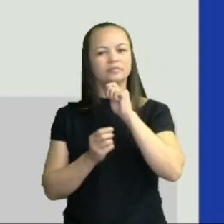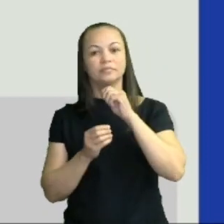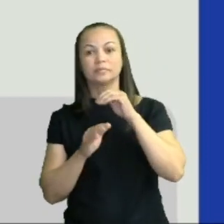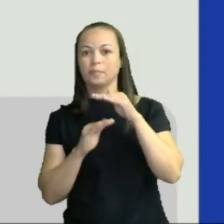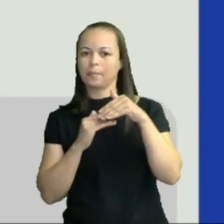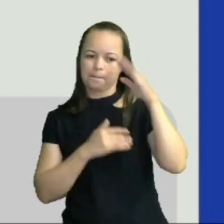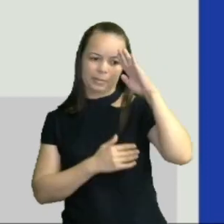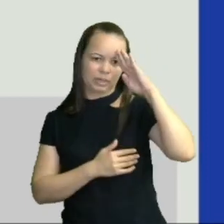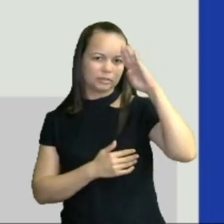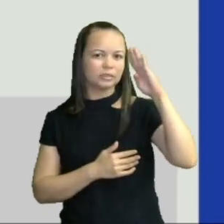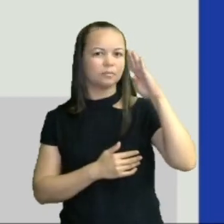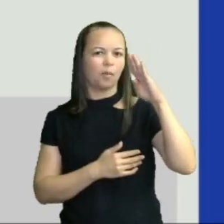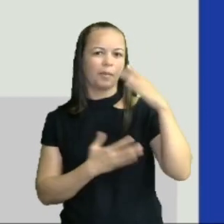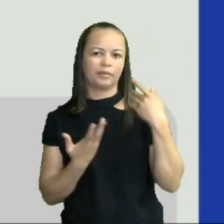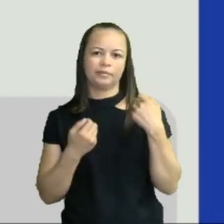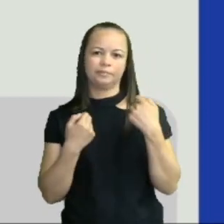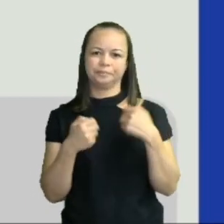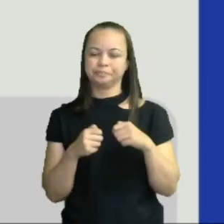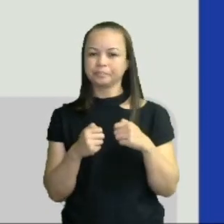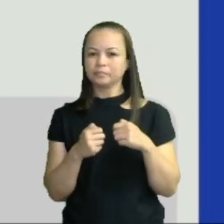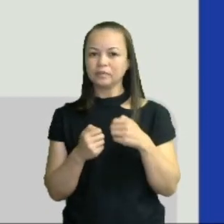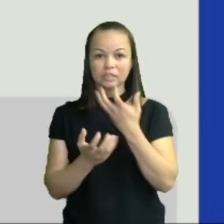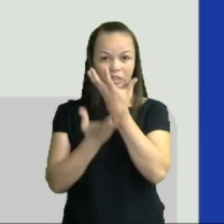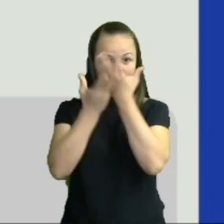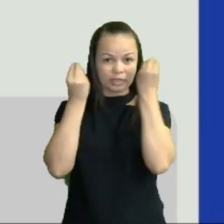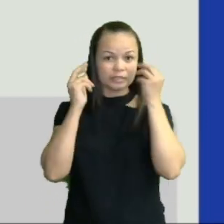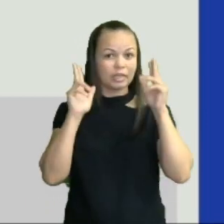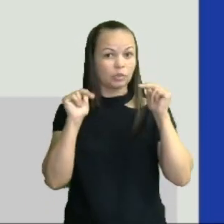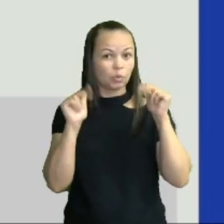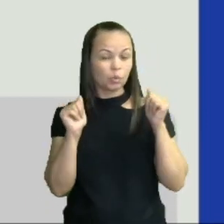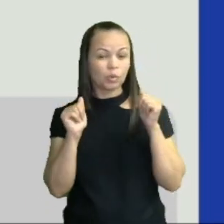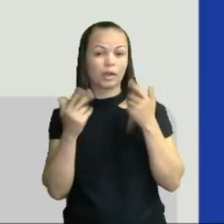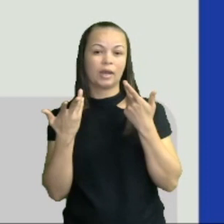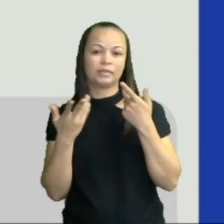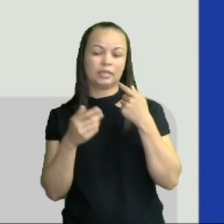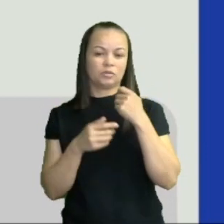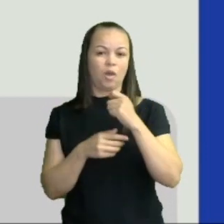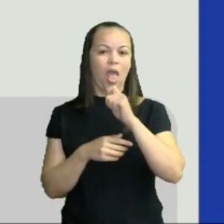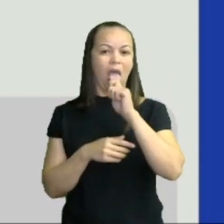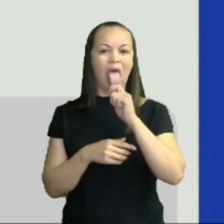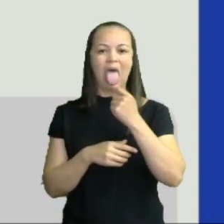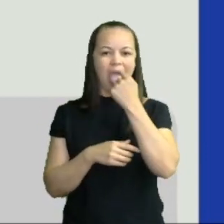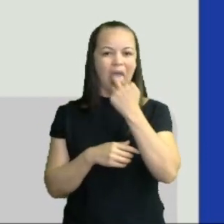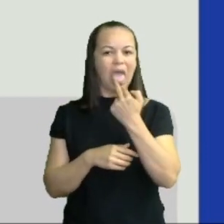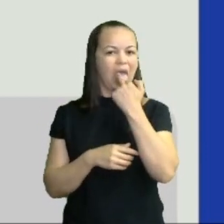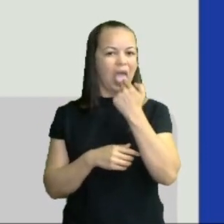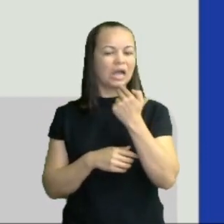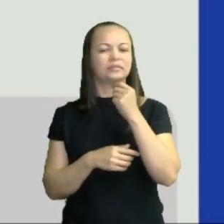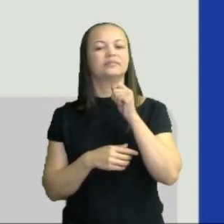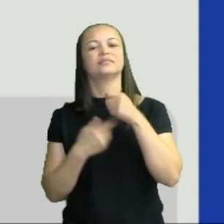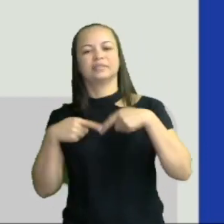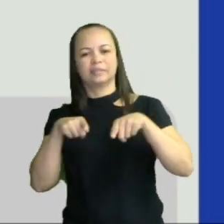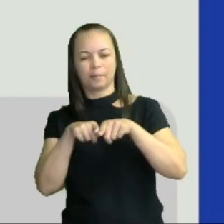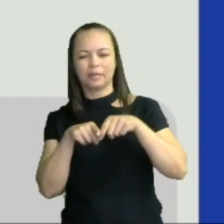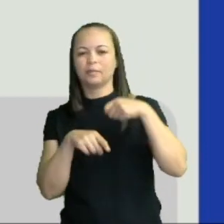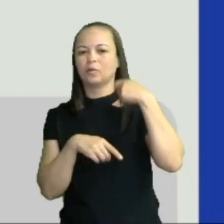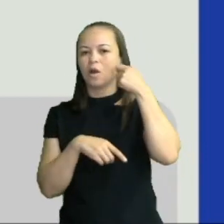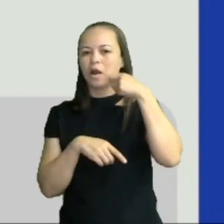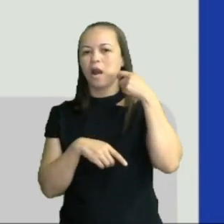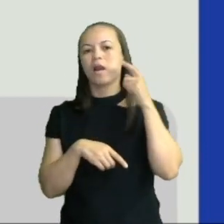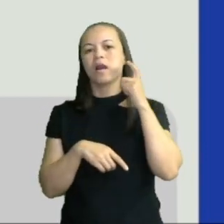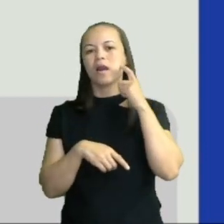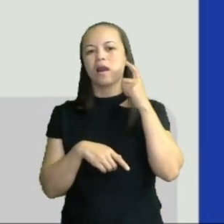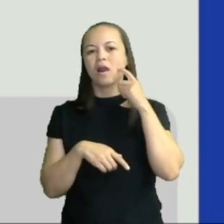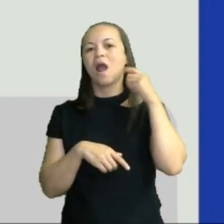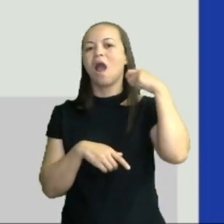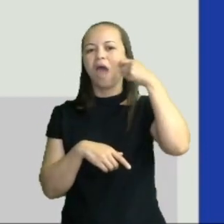gente, principalmente, você não deve esquecer da sua língua e da sua bochecha, isso